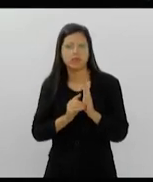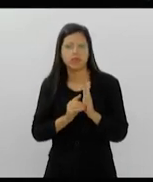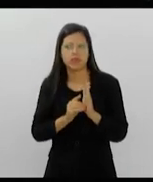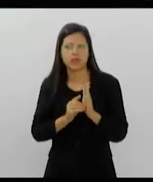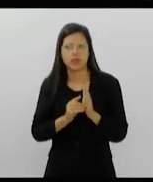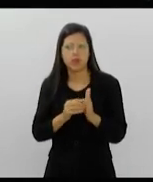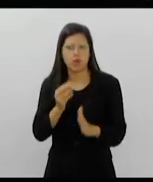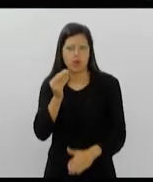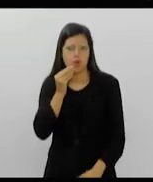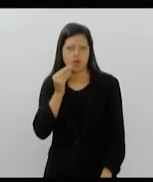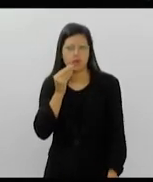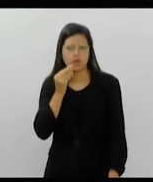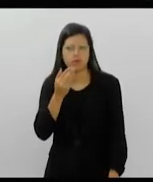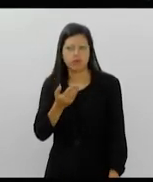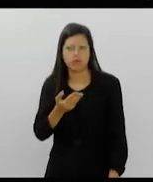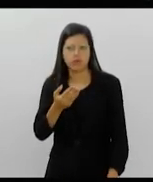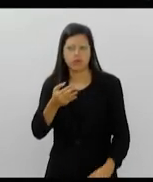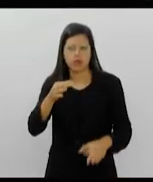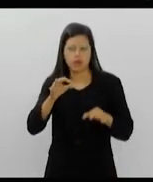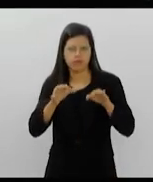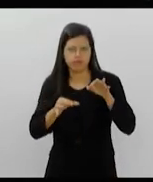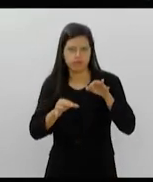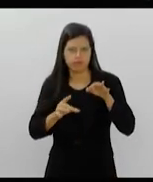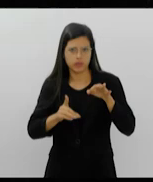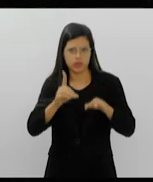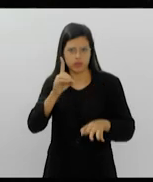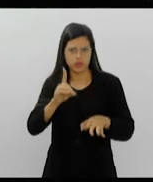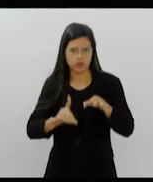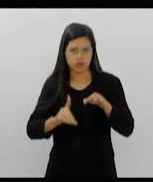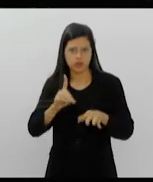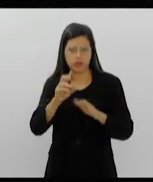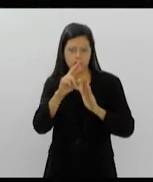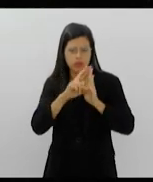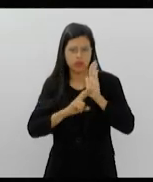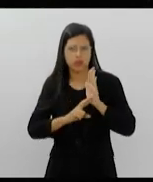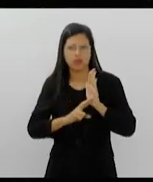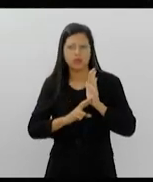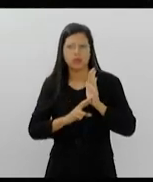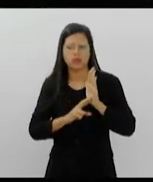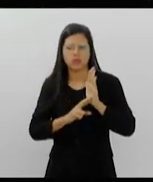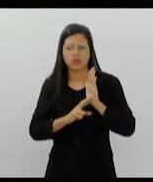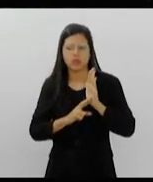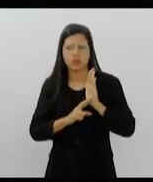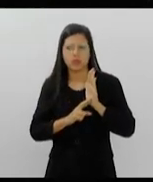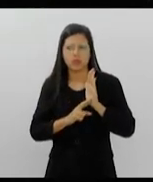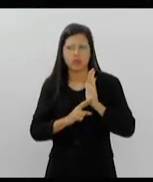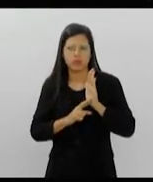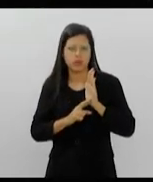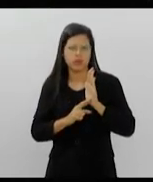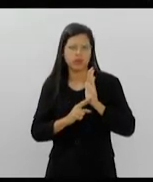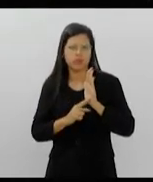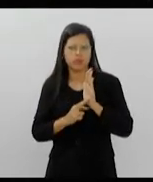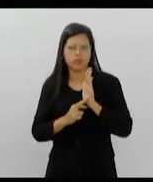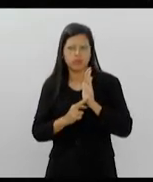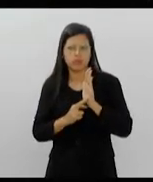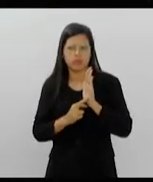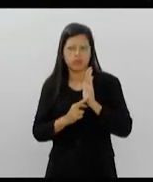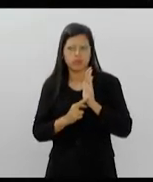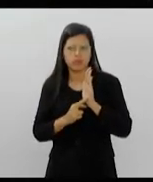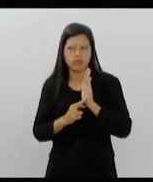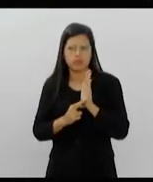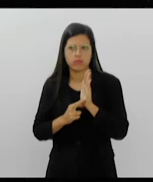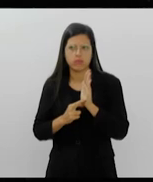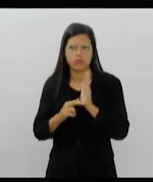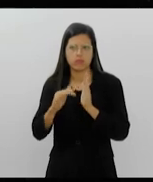Evidentemente, a desembargadora, a conselheira relatora, mandou ouvir o governo